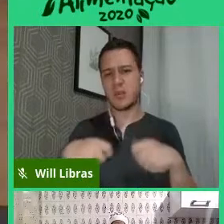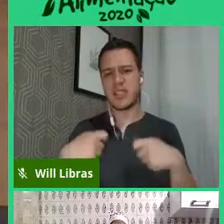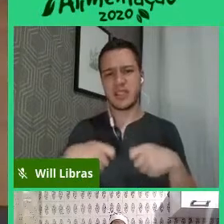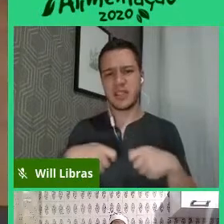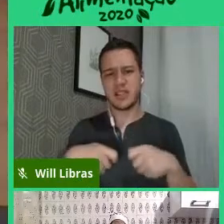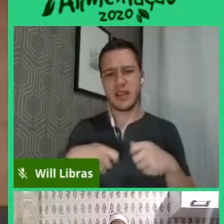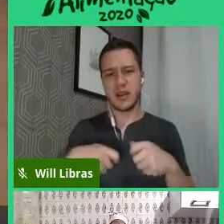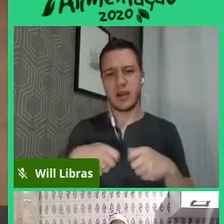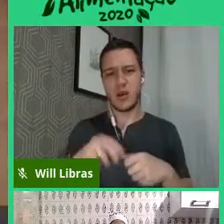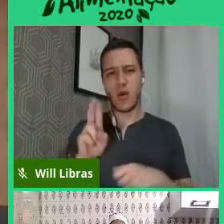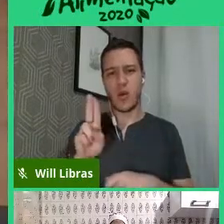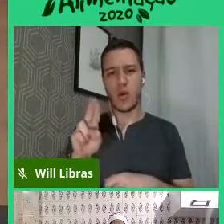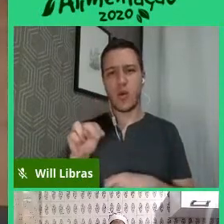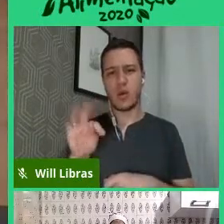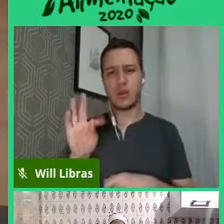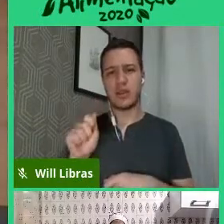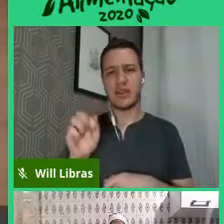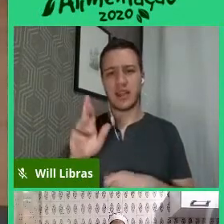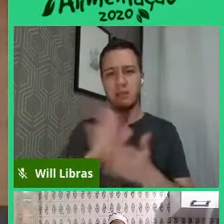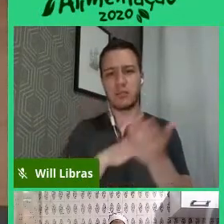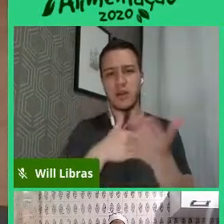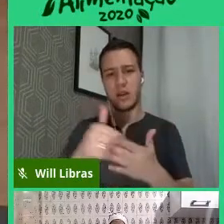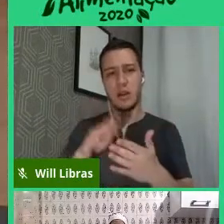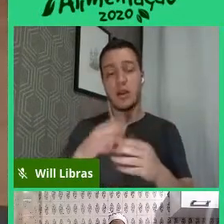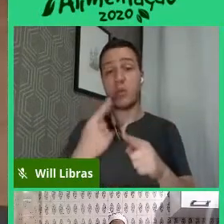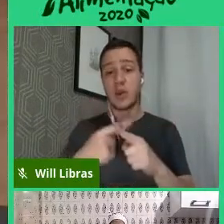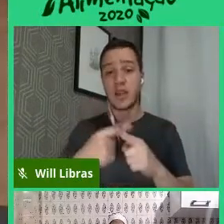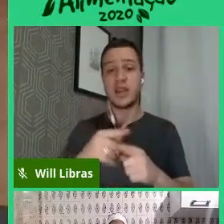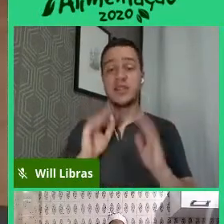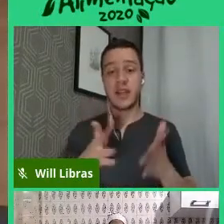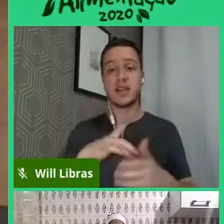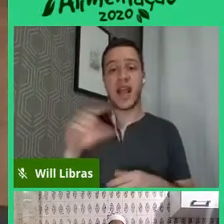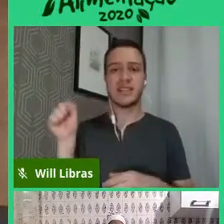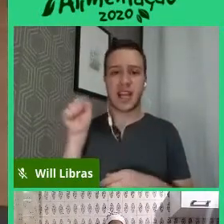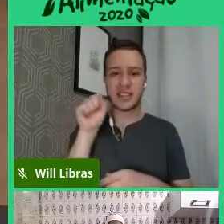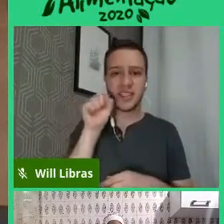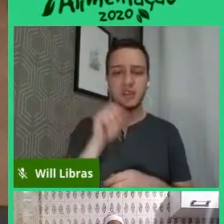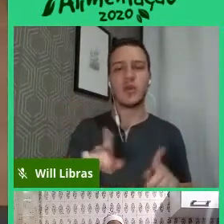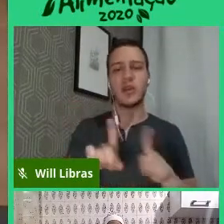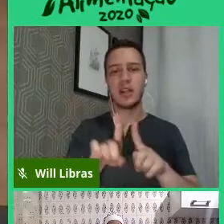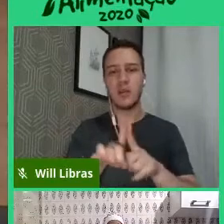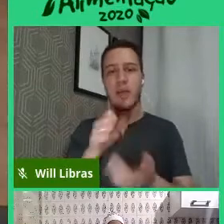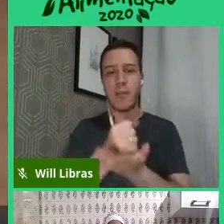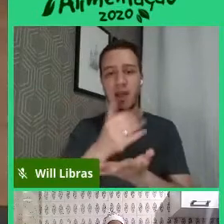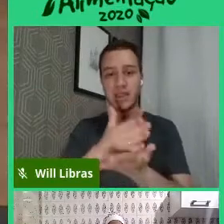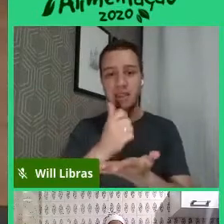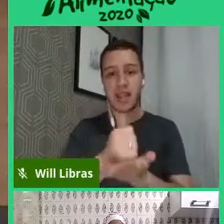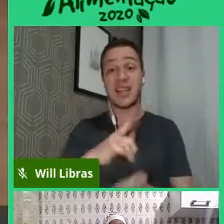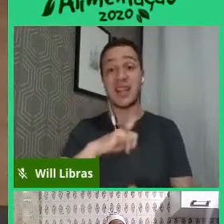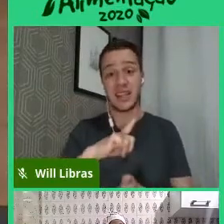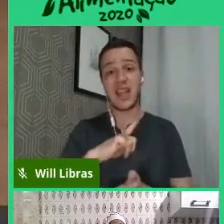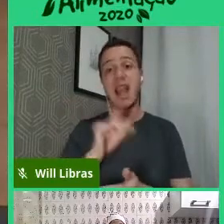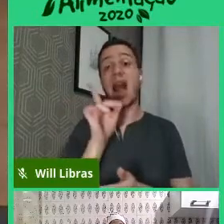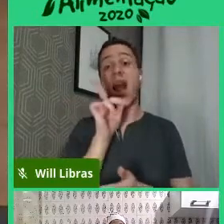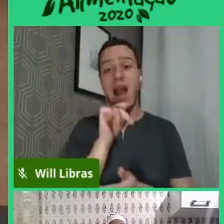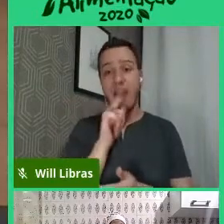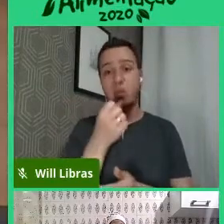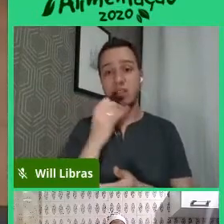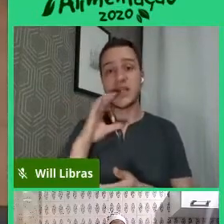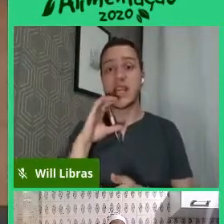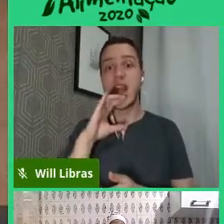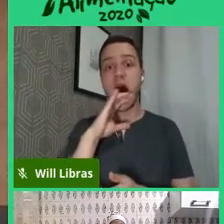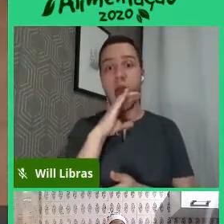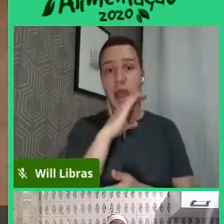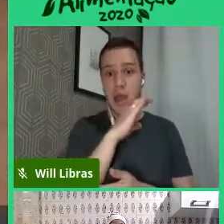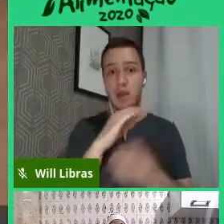a cenoura, tem a batata, que solta, né, água quando a gente coloca ela em alta temperatura,